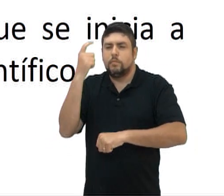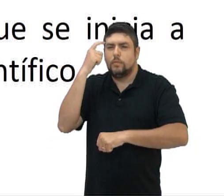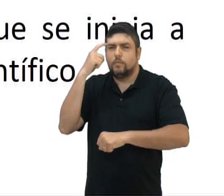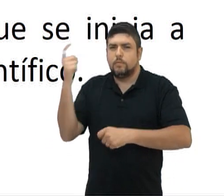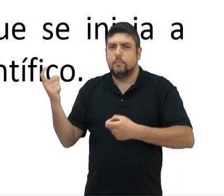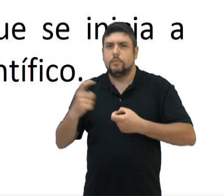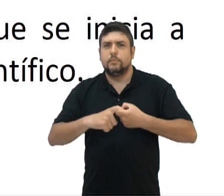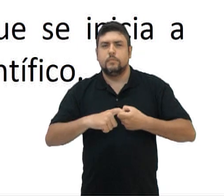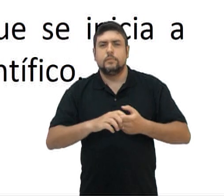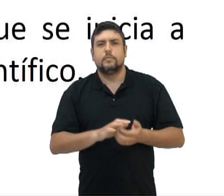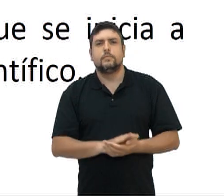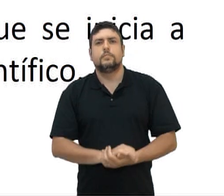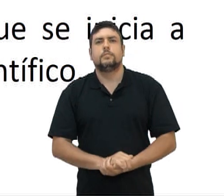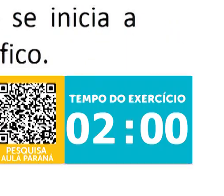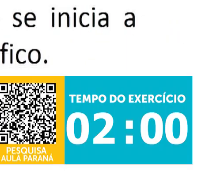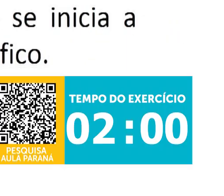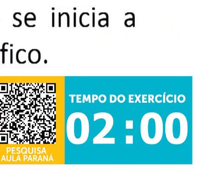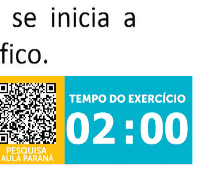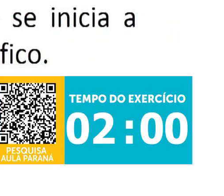aí.